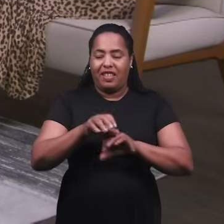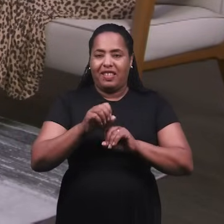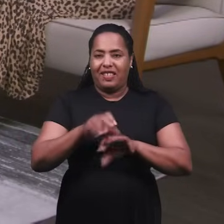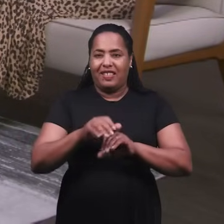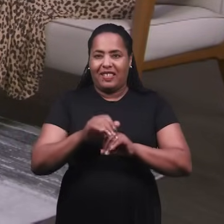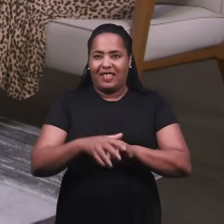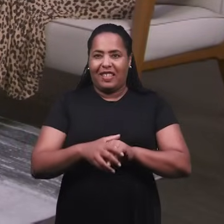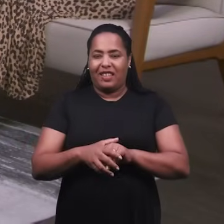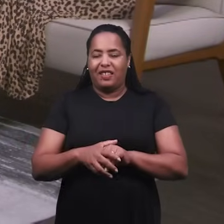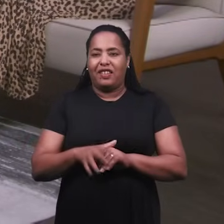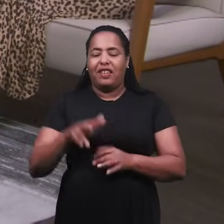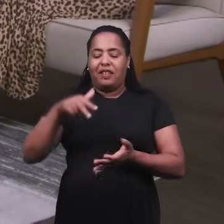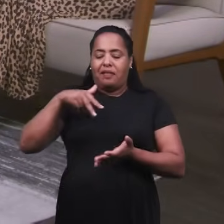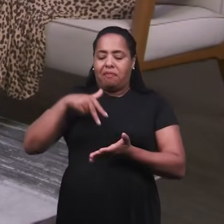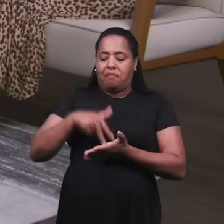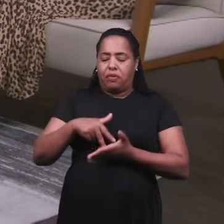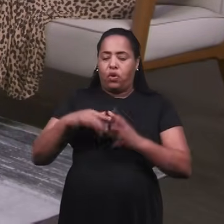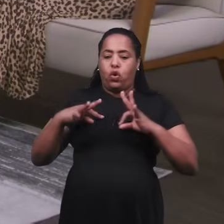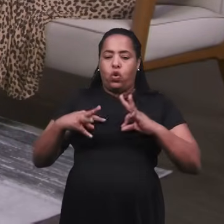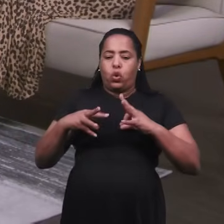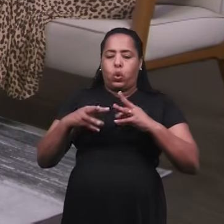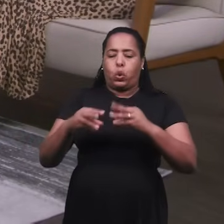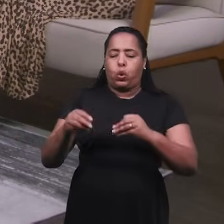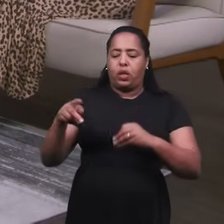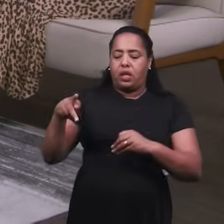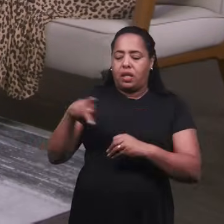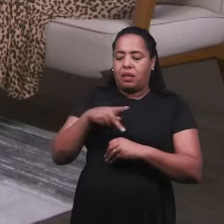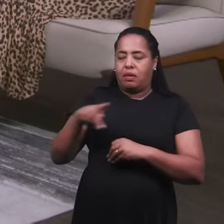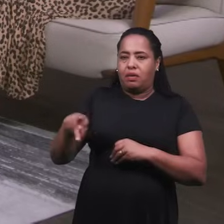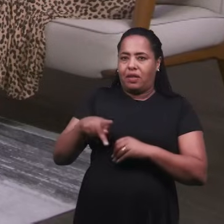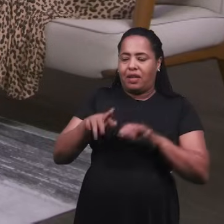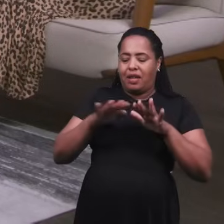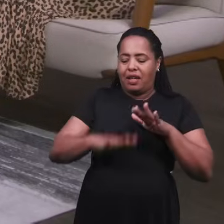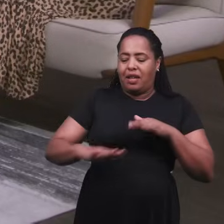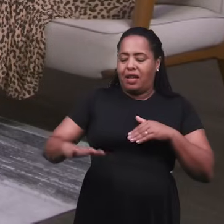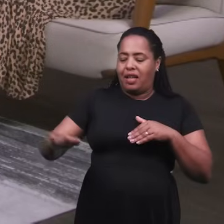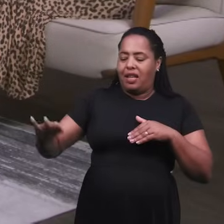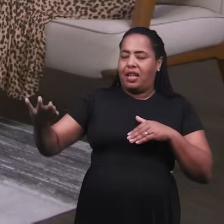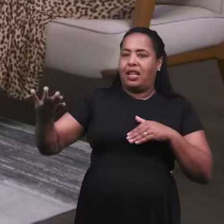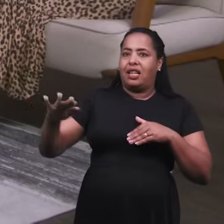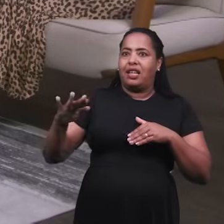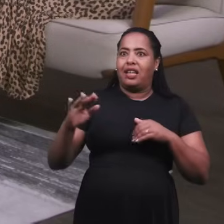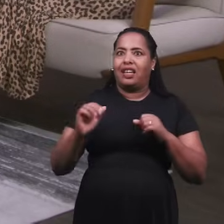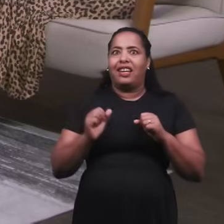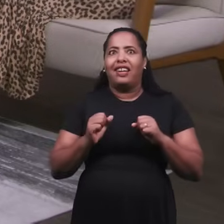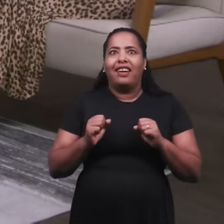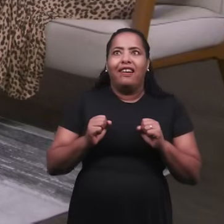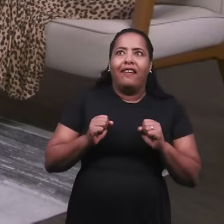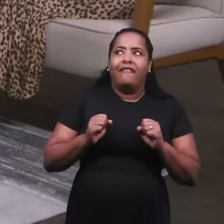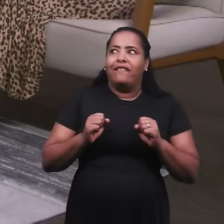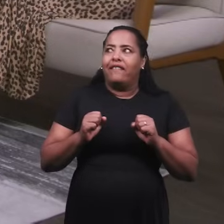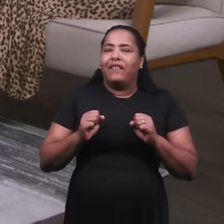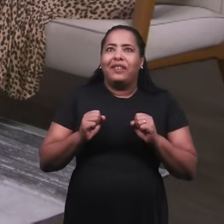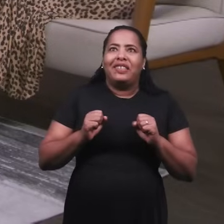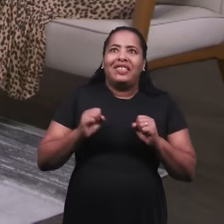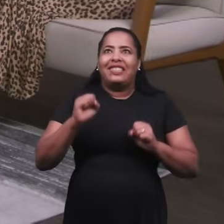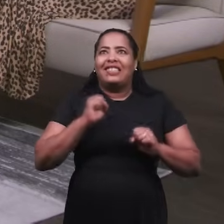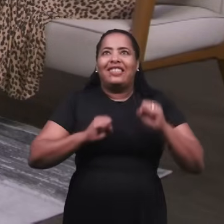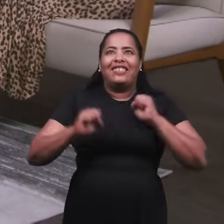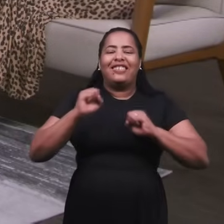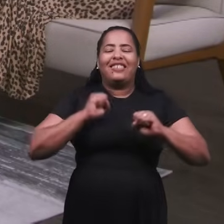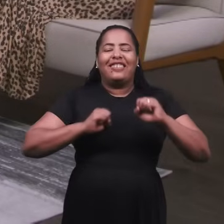Ela estava ali na frente, estávamos todas, as professoras, as crianças já, assim,